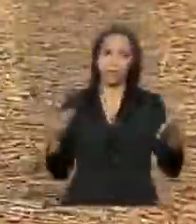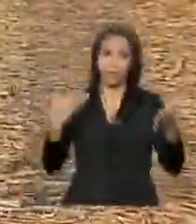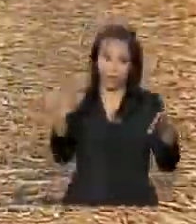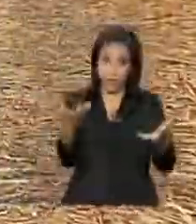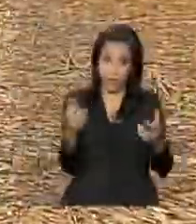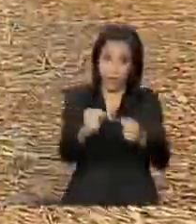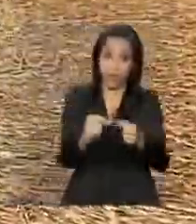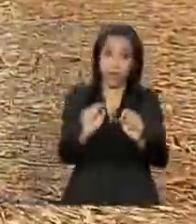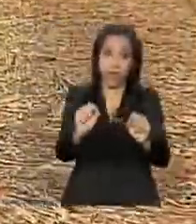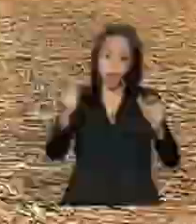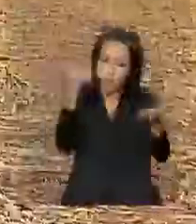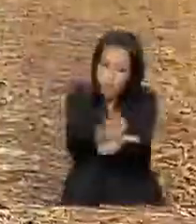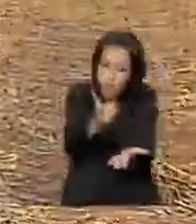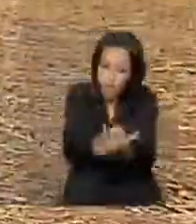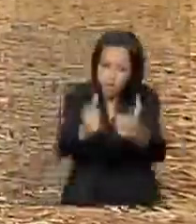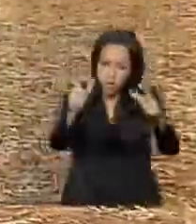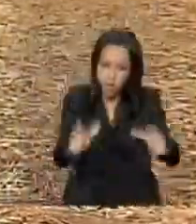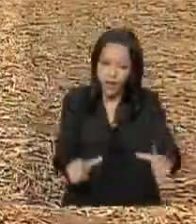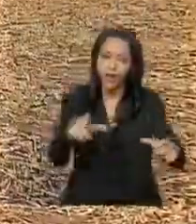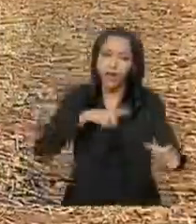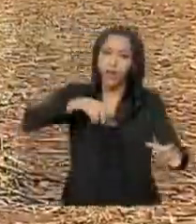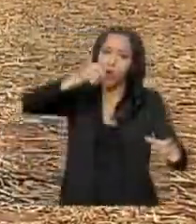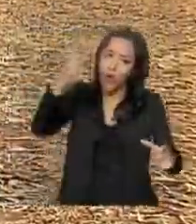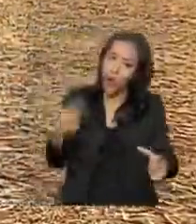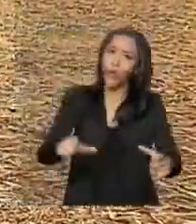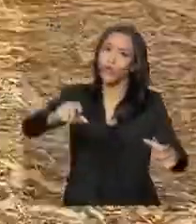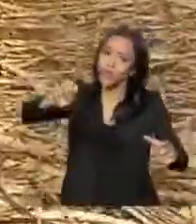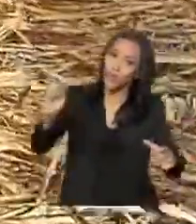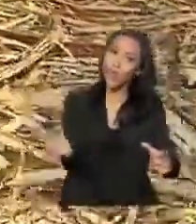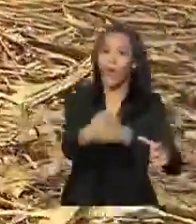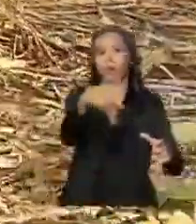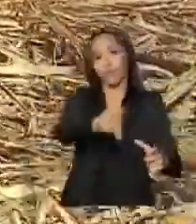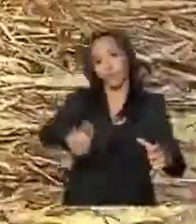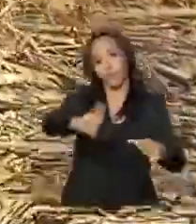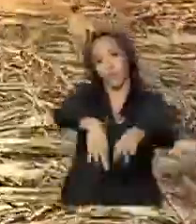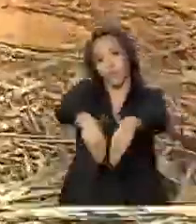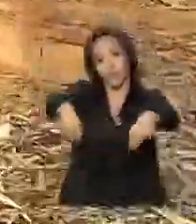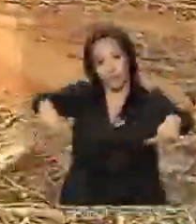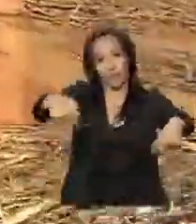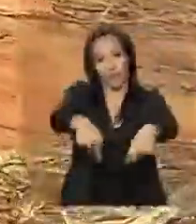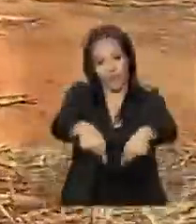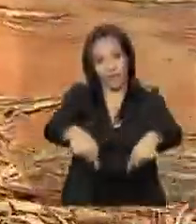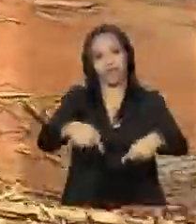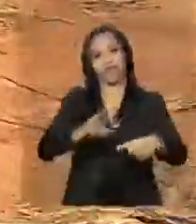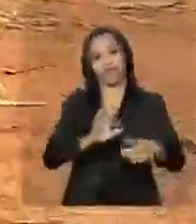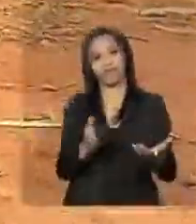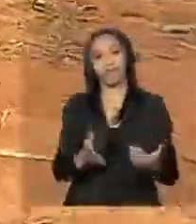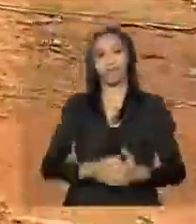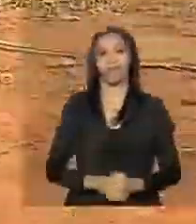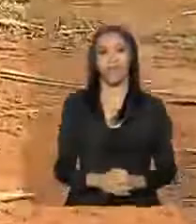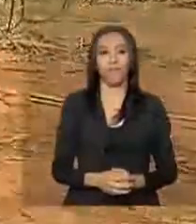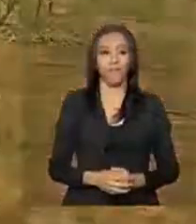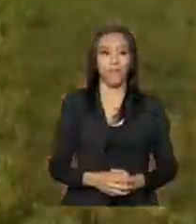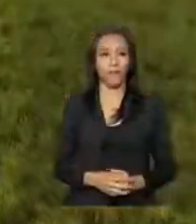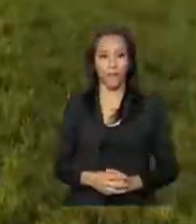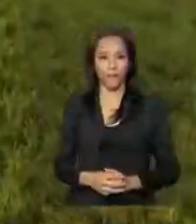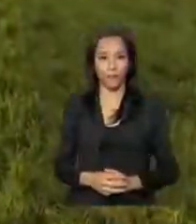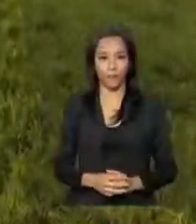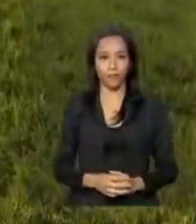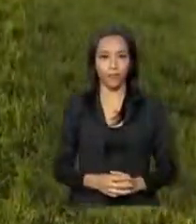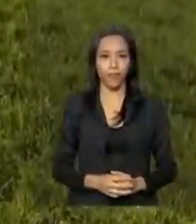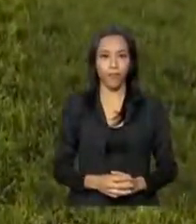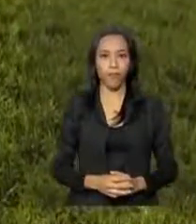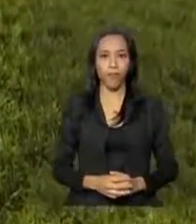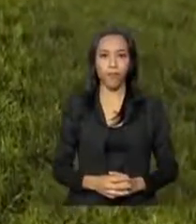na mesma área plantada você tenha uma maior produção de cana e consequentemente você vai ter uma maior produção de etanol ao final do processo.